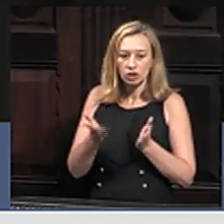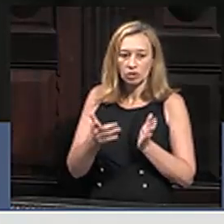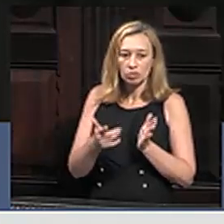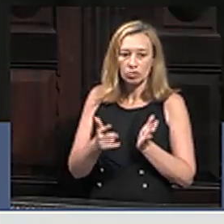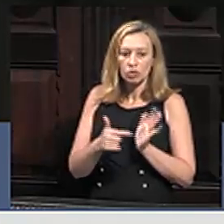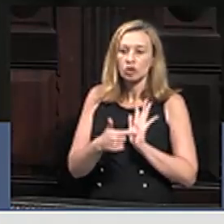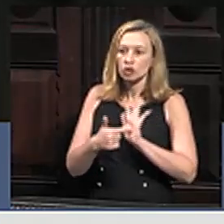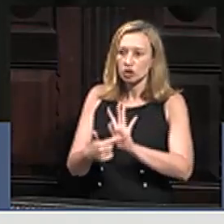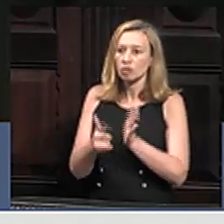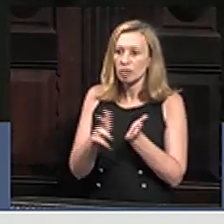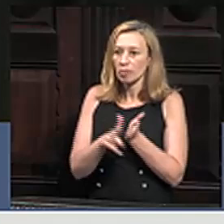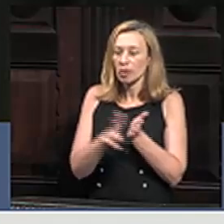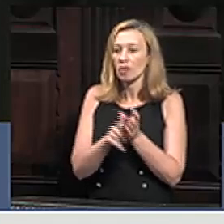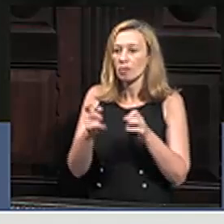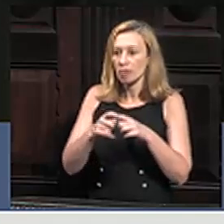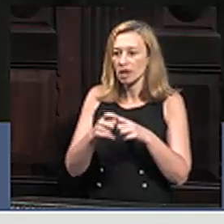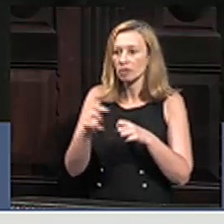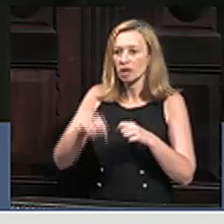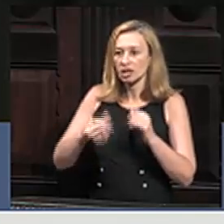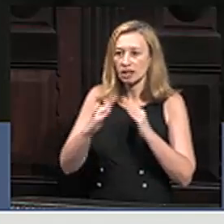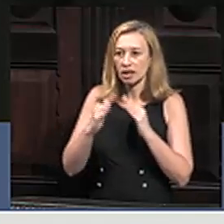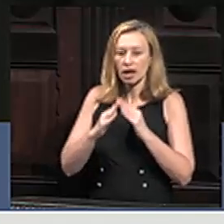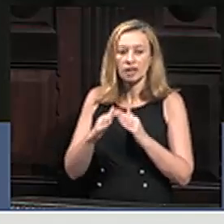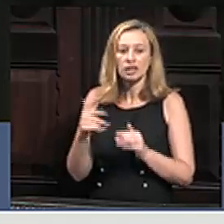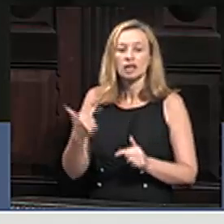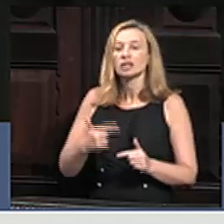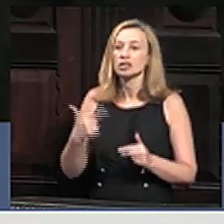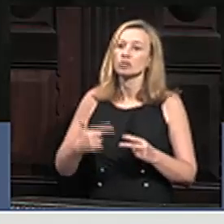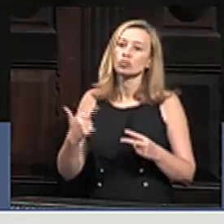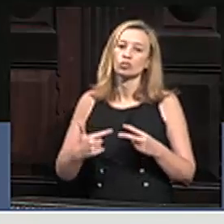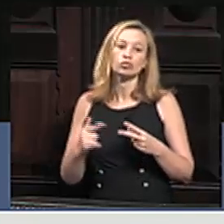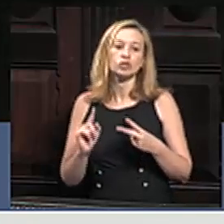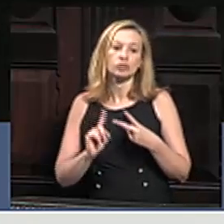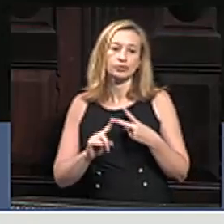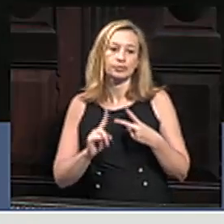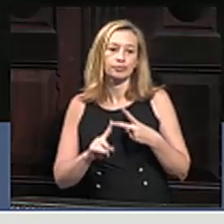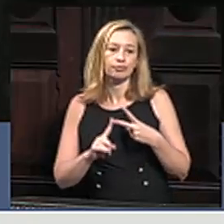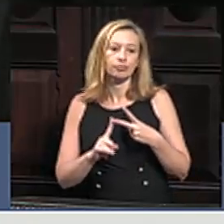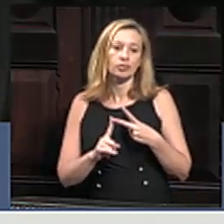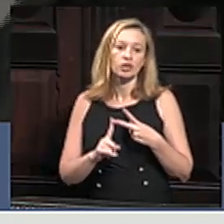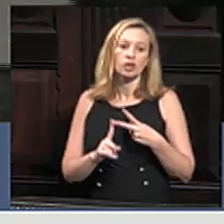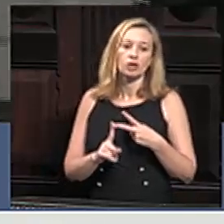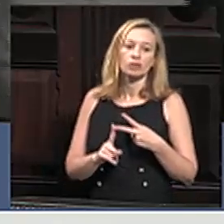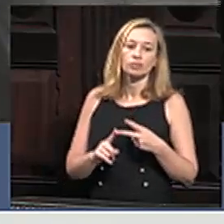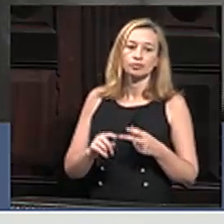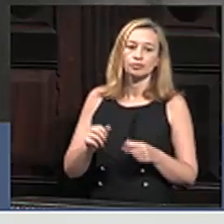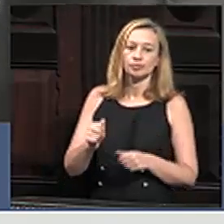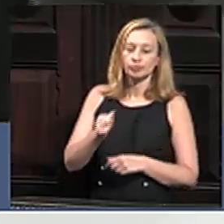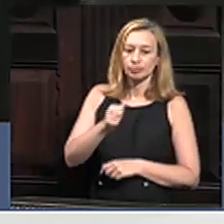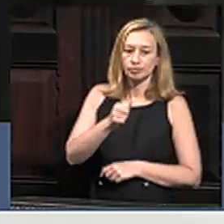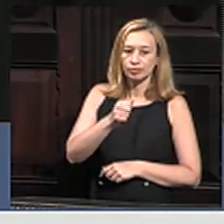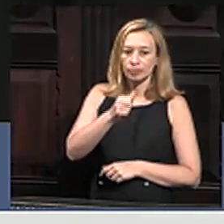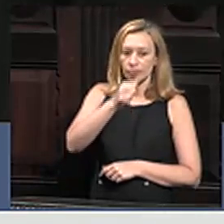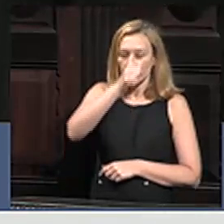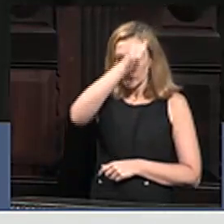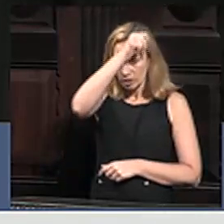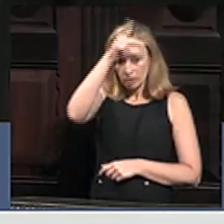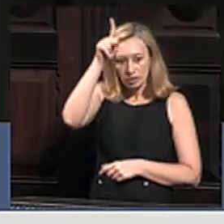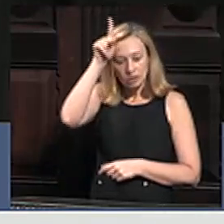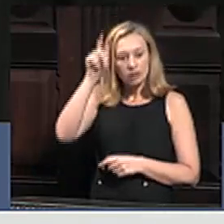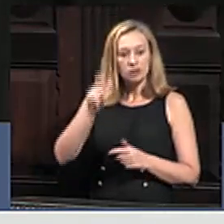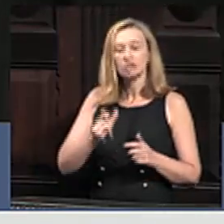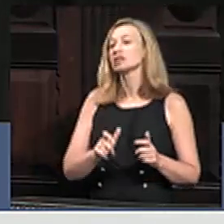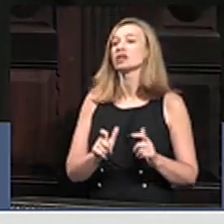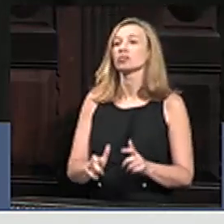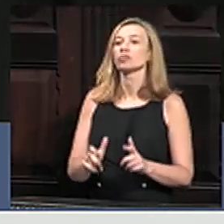na casa. E a segunda coisa é a respeito do município do Rio de Janeiro. Os